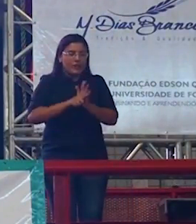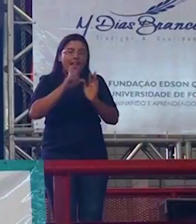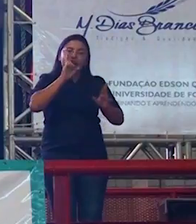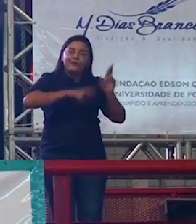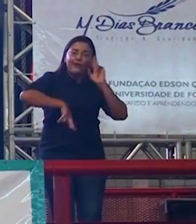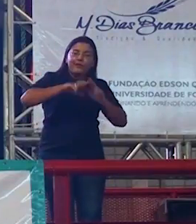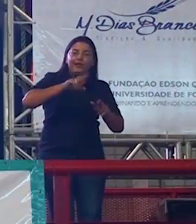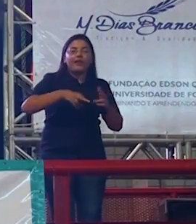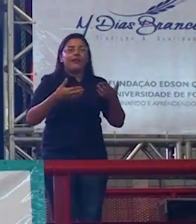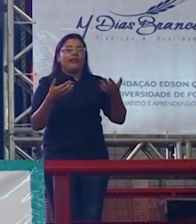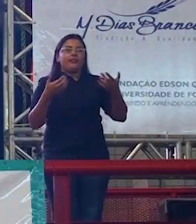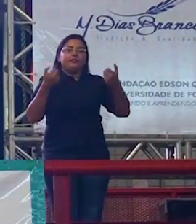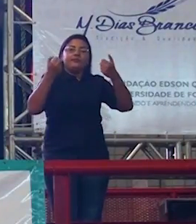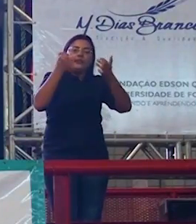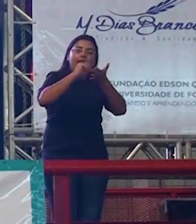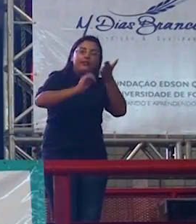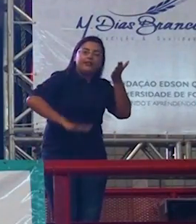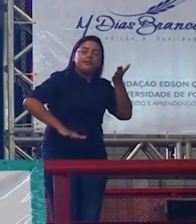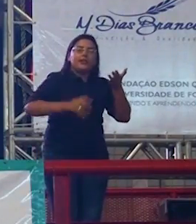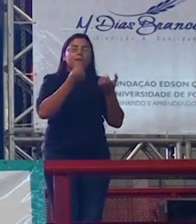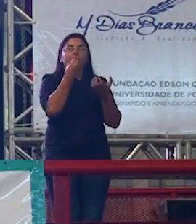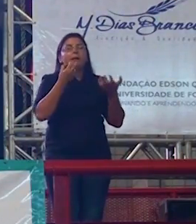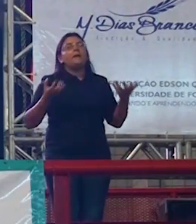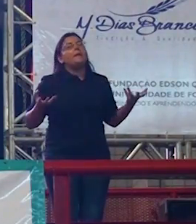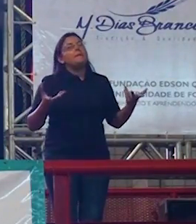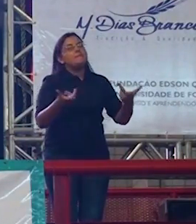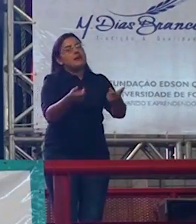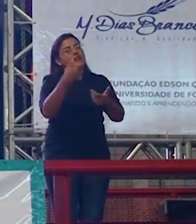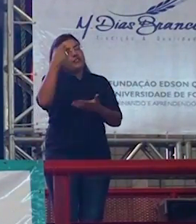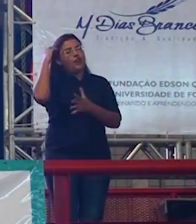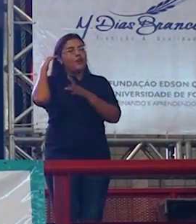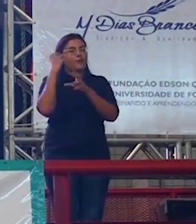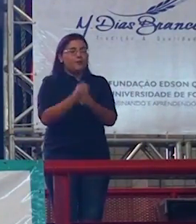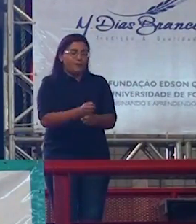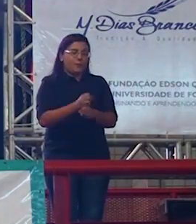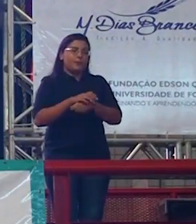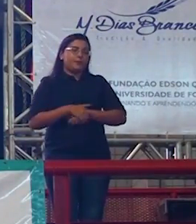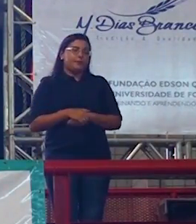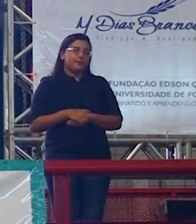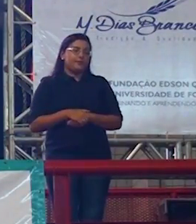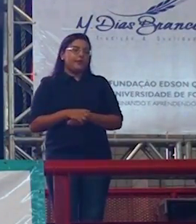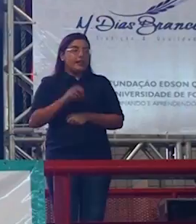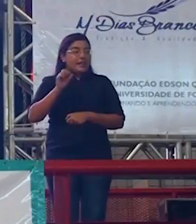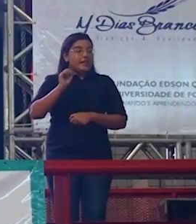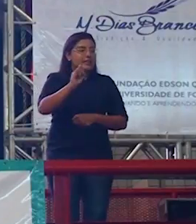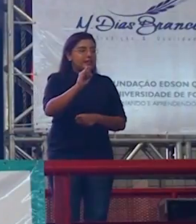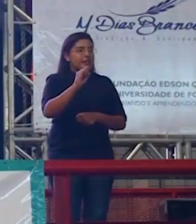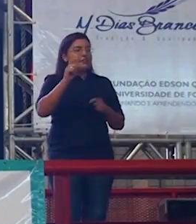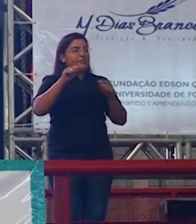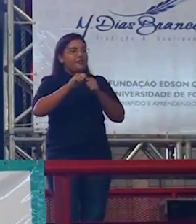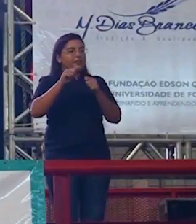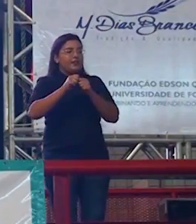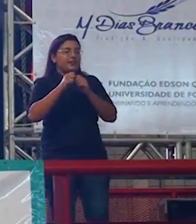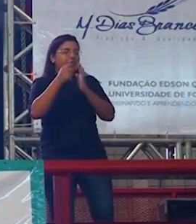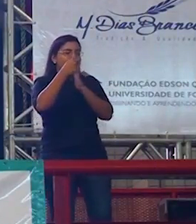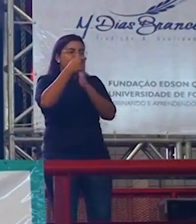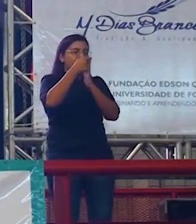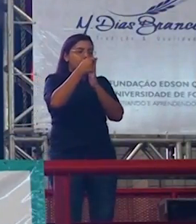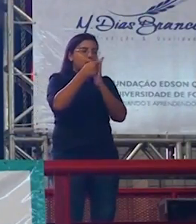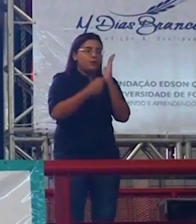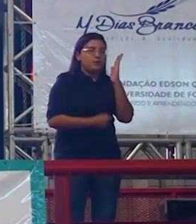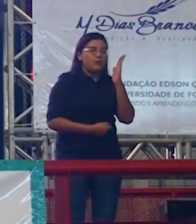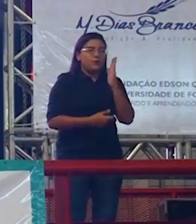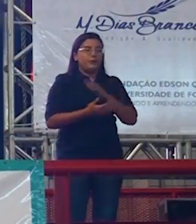exercícios. Fazer exercícios é uma maneira maravilhosa de rever a teoria. E se você fez algum resumozinho, você